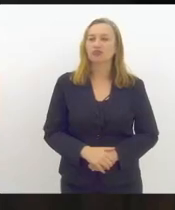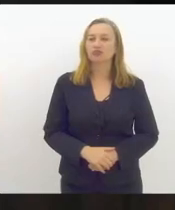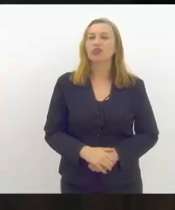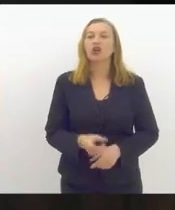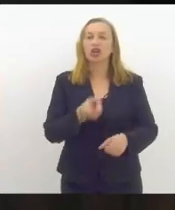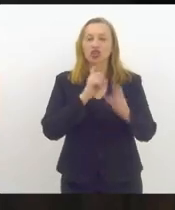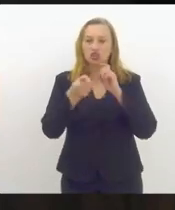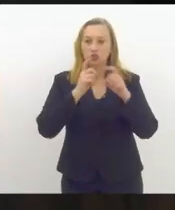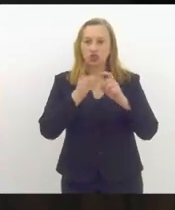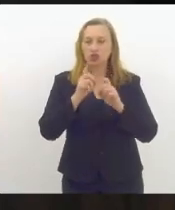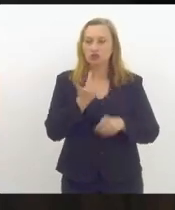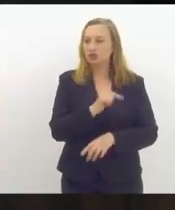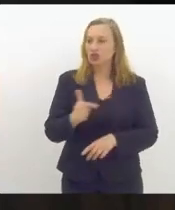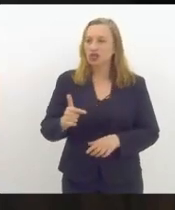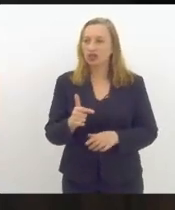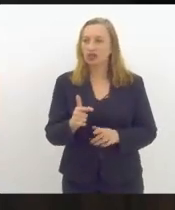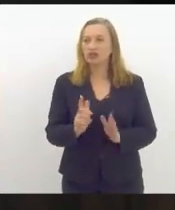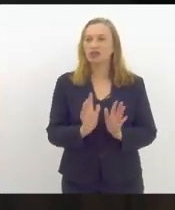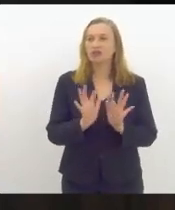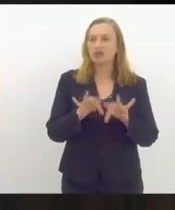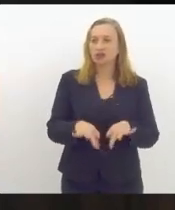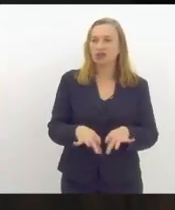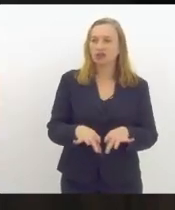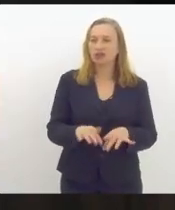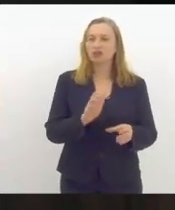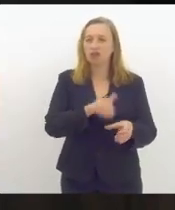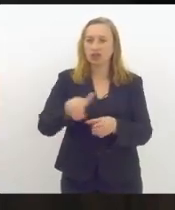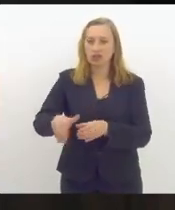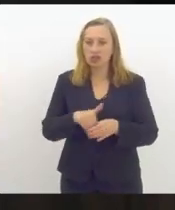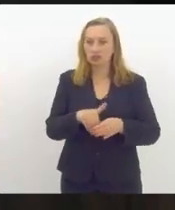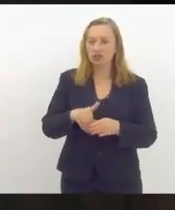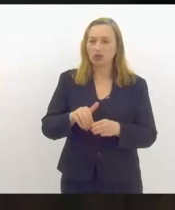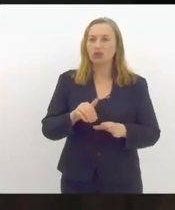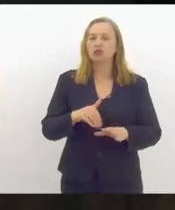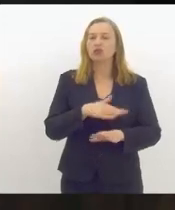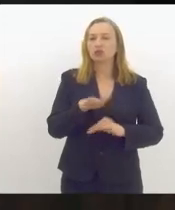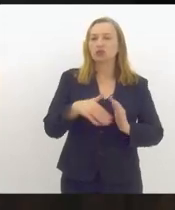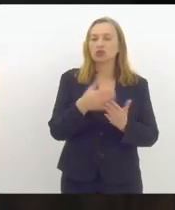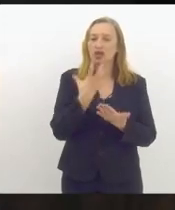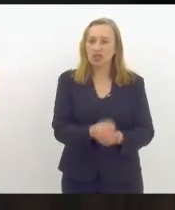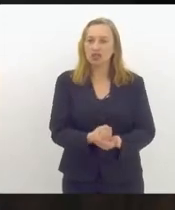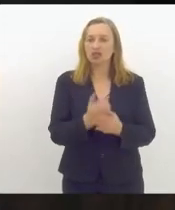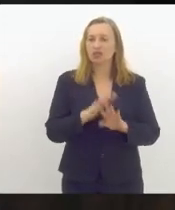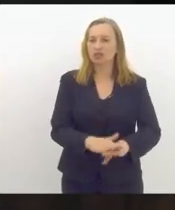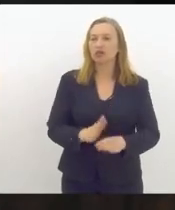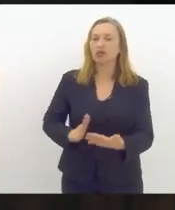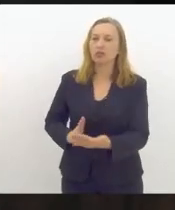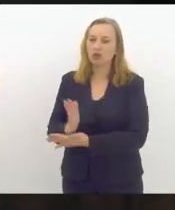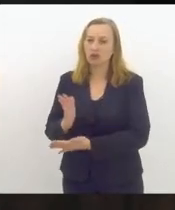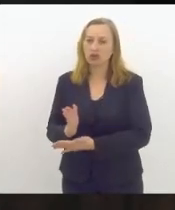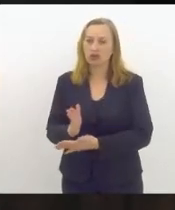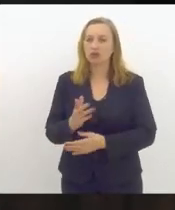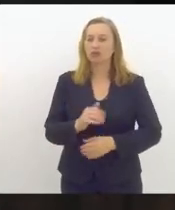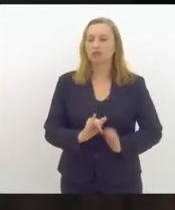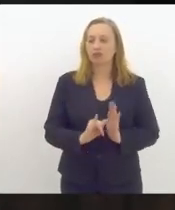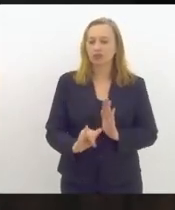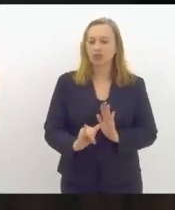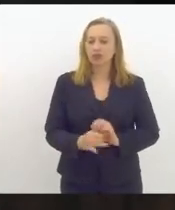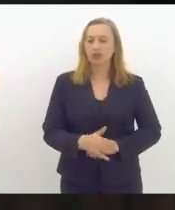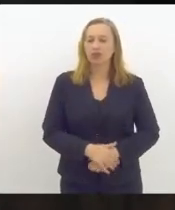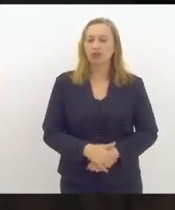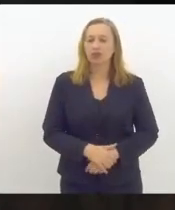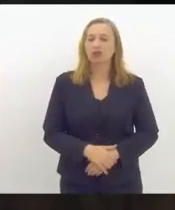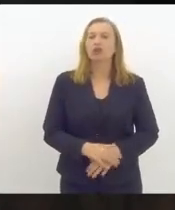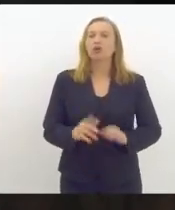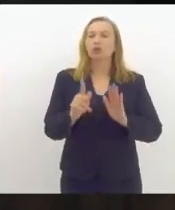e em excursão à venda Queira discutir encerrada a discussão em votação seus que aprovam permaneçam aprovado vai à promulgação